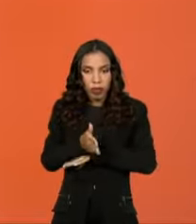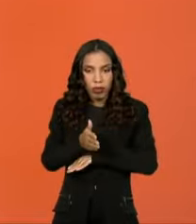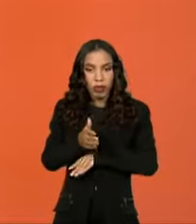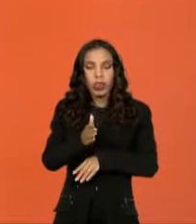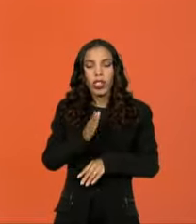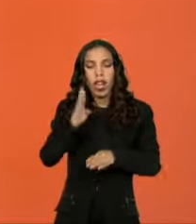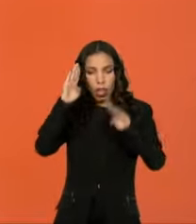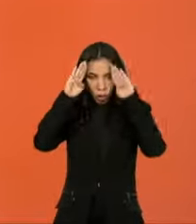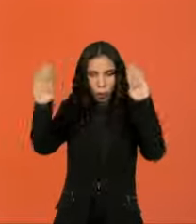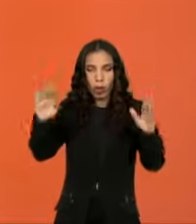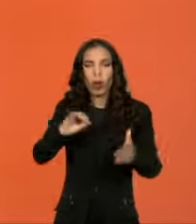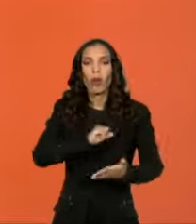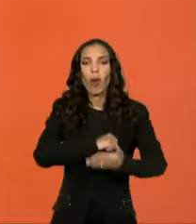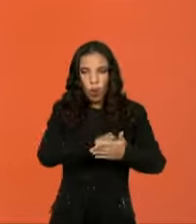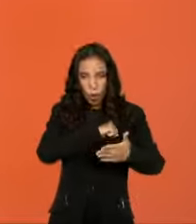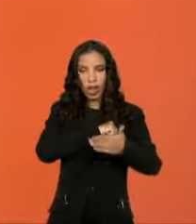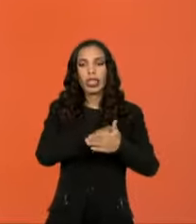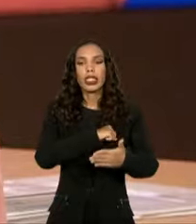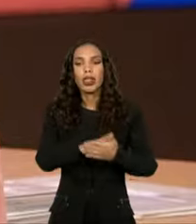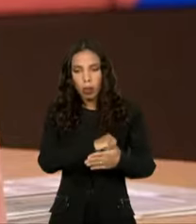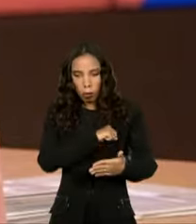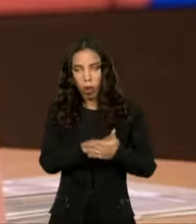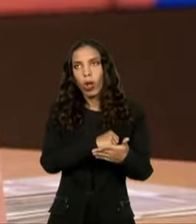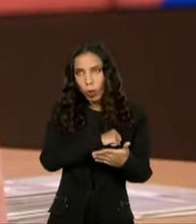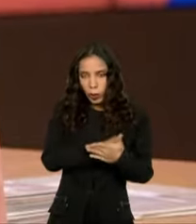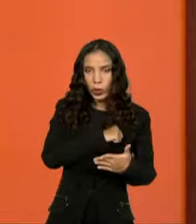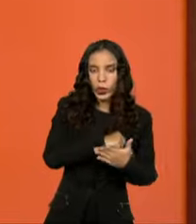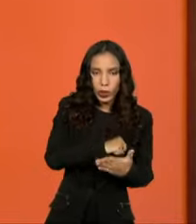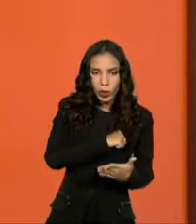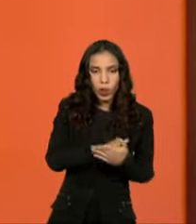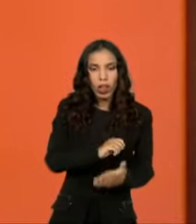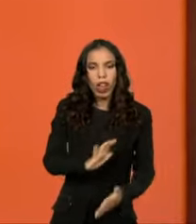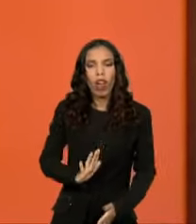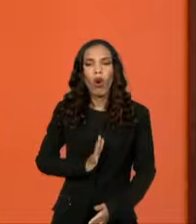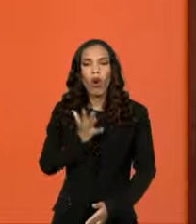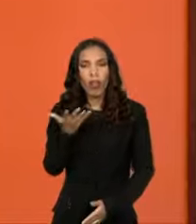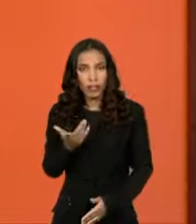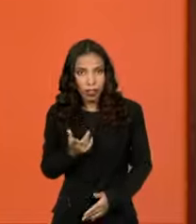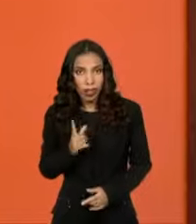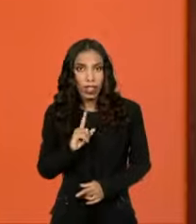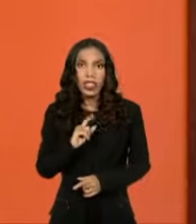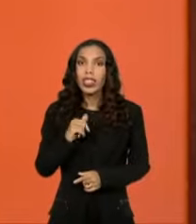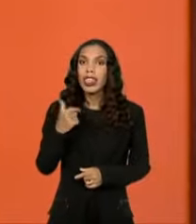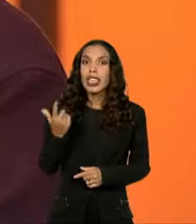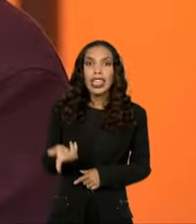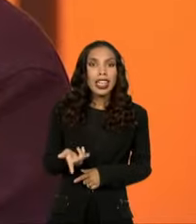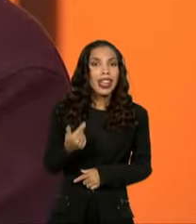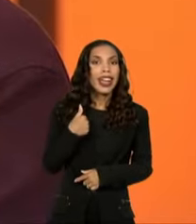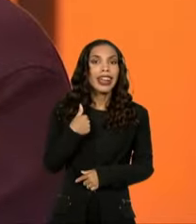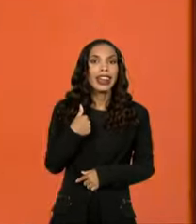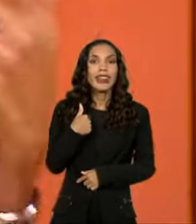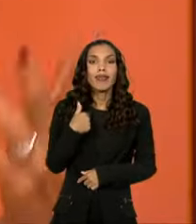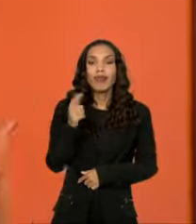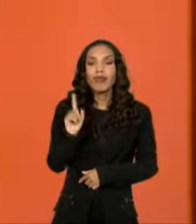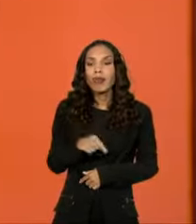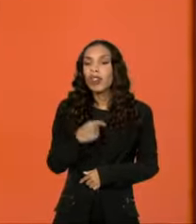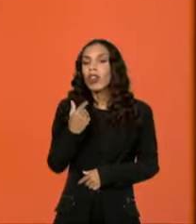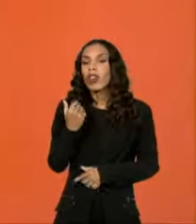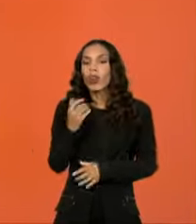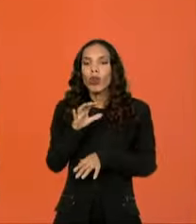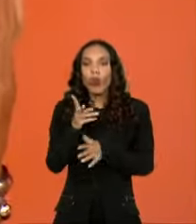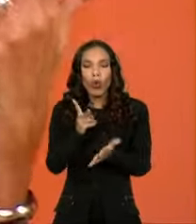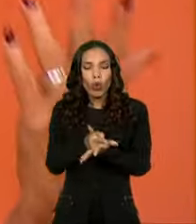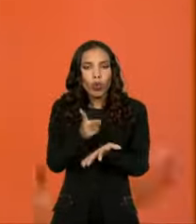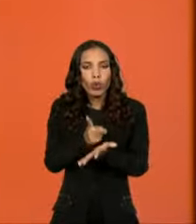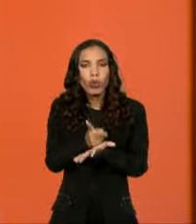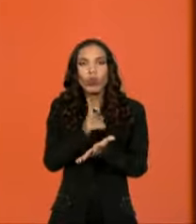já... Bonitinho, meu Deus. É horrível. Aí não tem jeito, assim, eu continuo buscando, eu